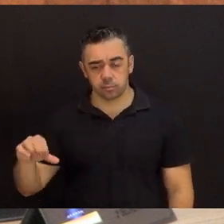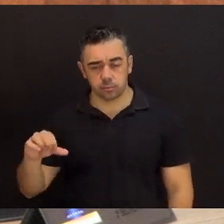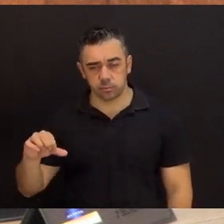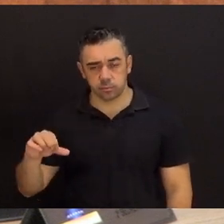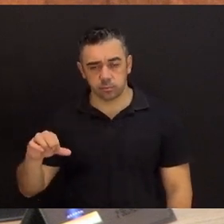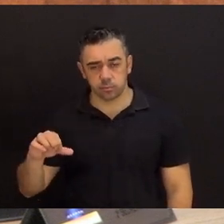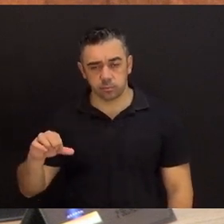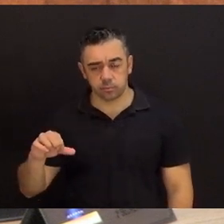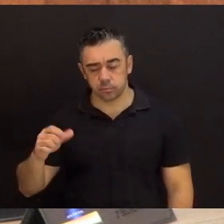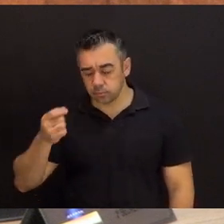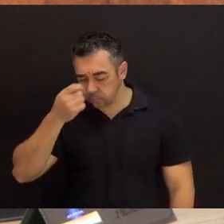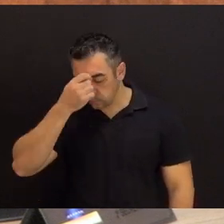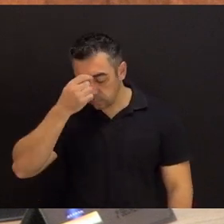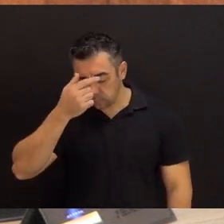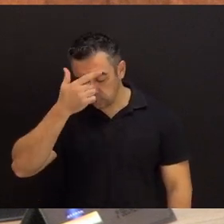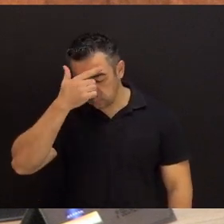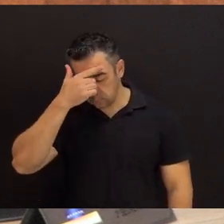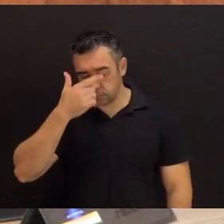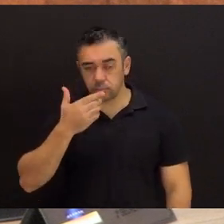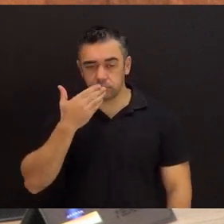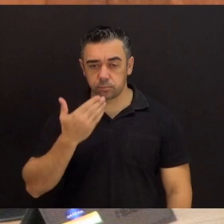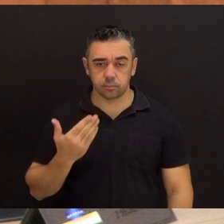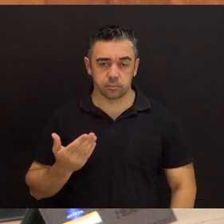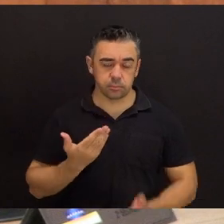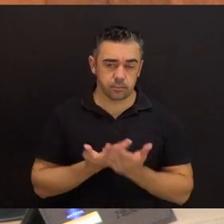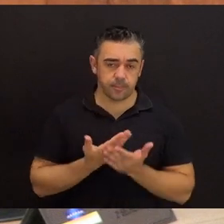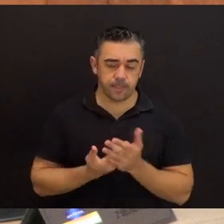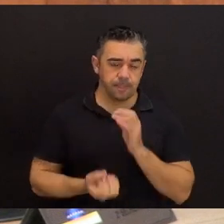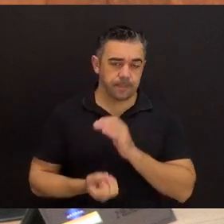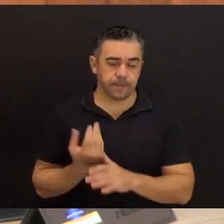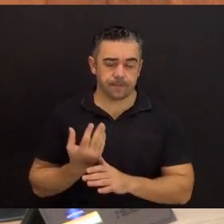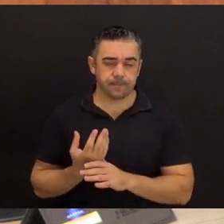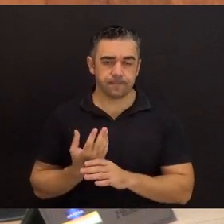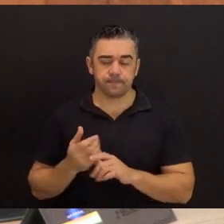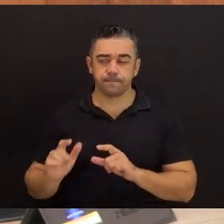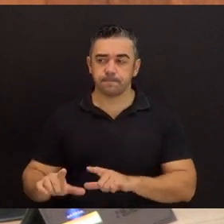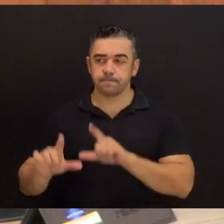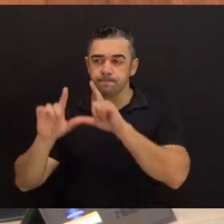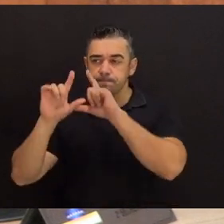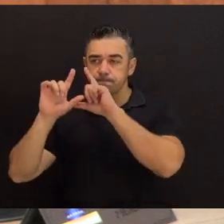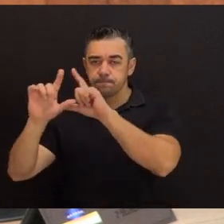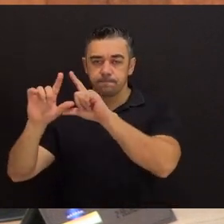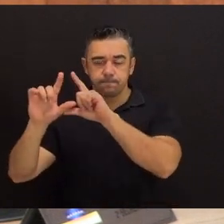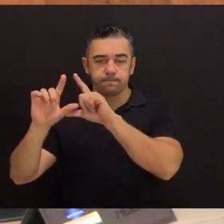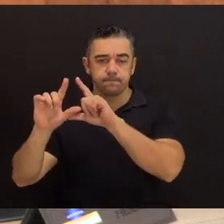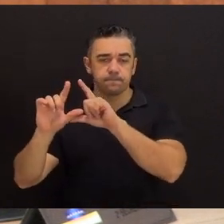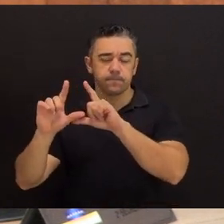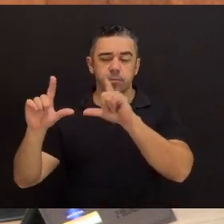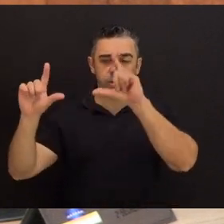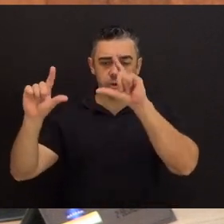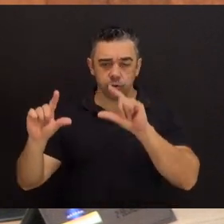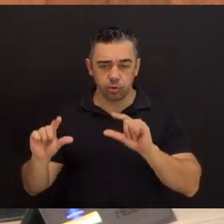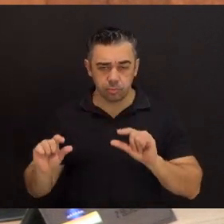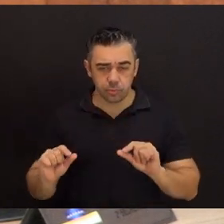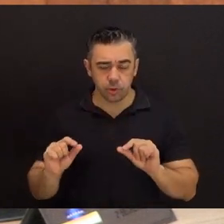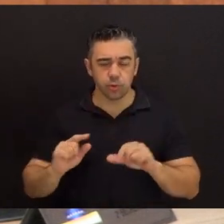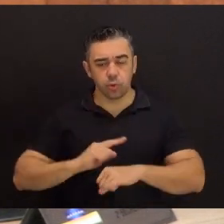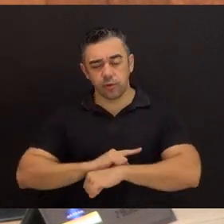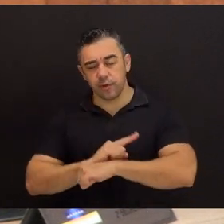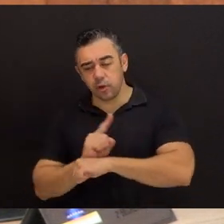Silvio Santos que realize tudo para implantação de sinalização com placas de reduza a velocidade